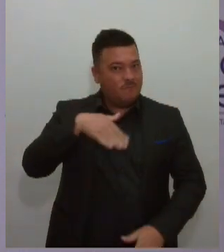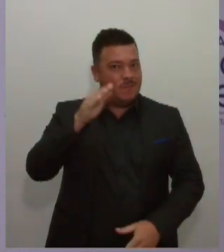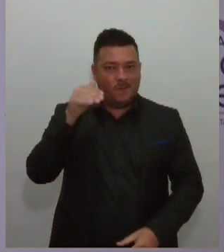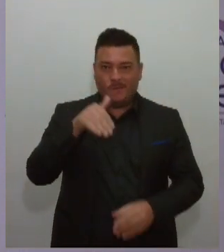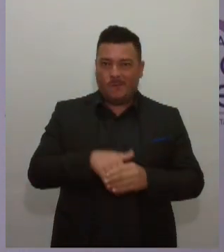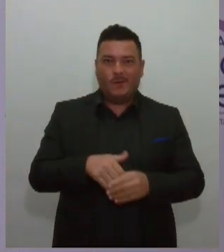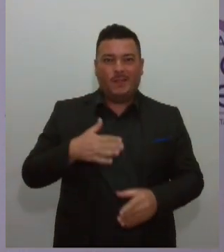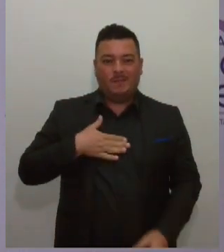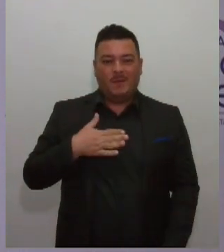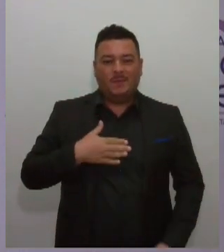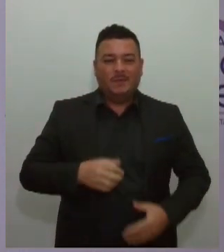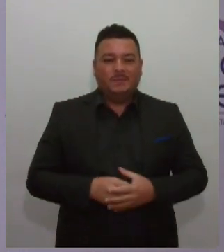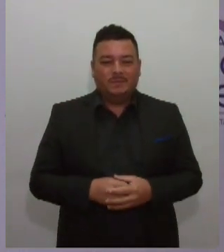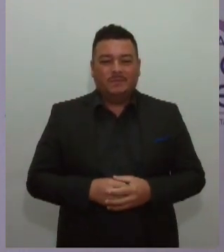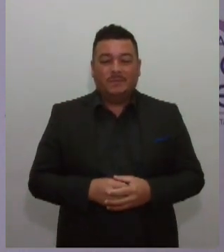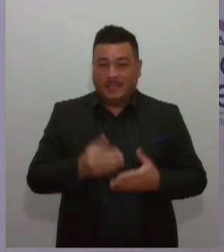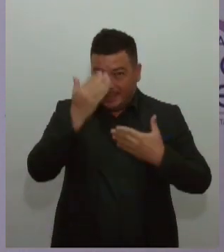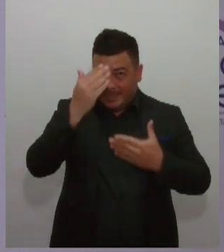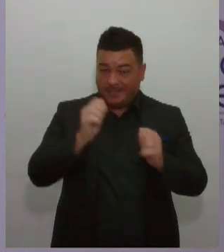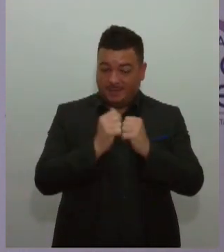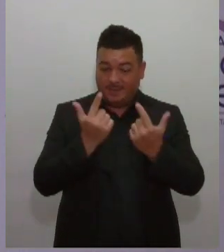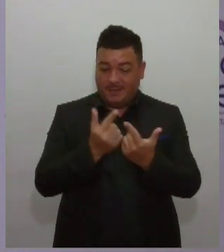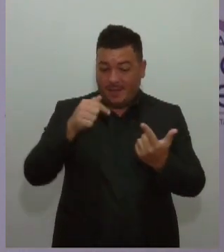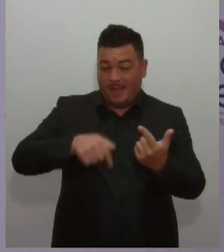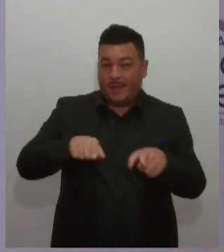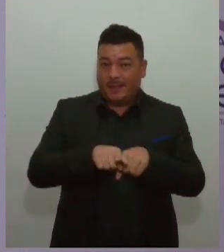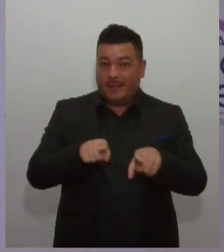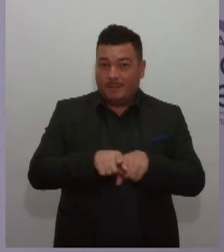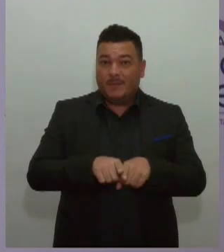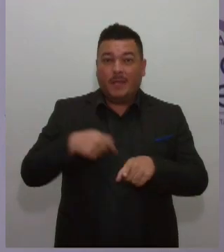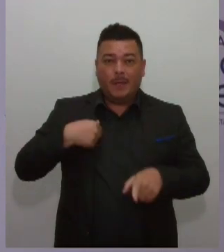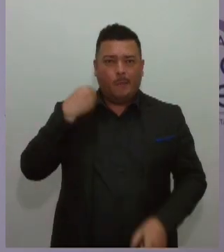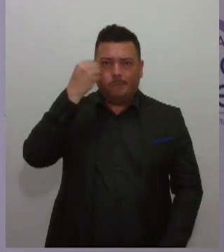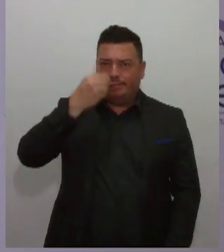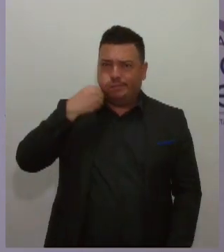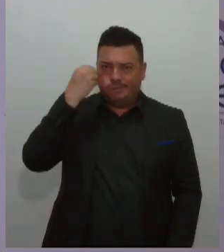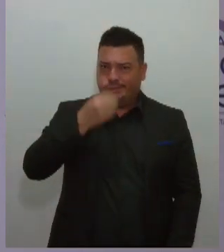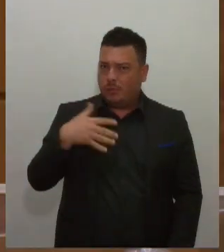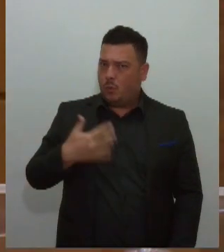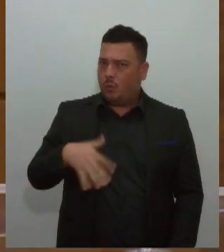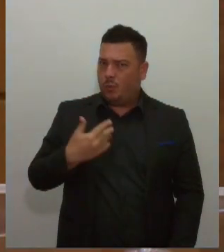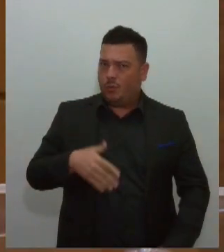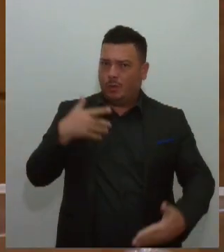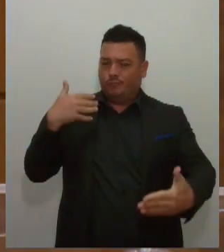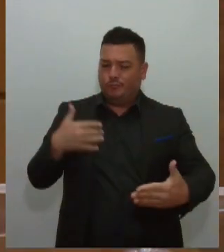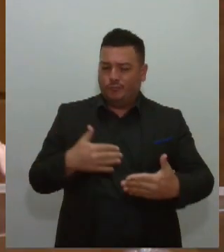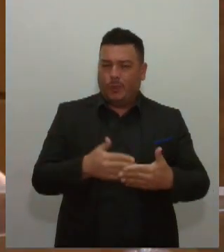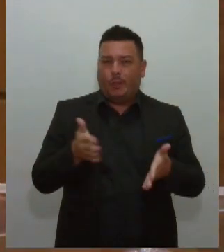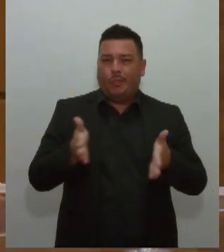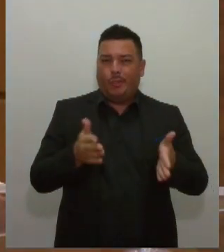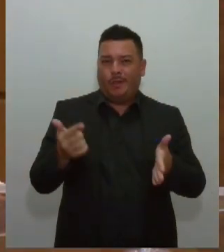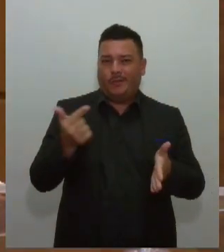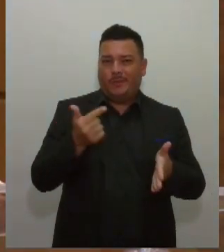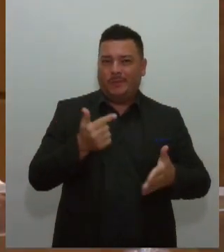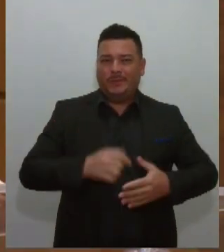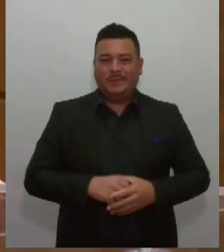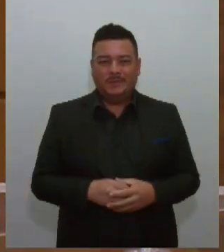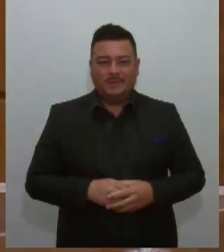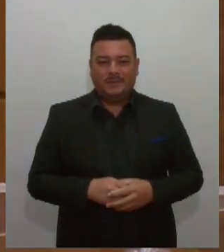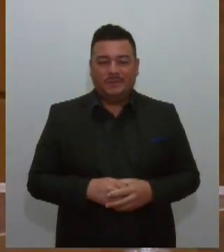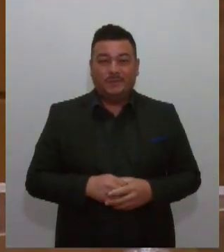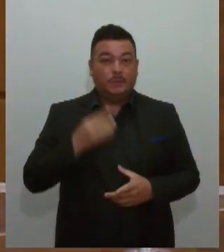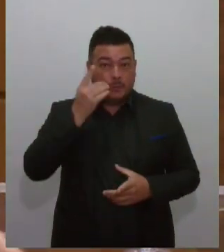Assembleia Legislativa, porque aqui pude aprender muito durante esses dois mandatos. O deputado Geórgio Passos abriu o